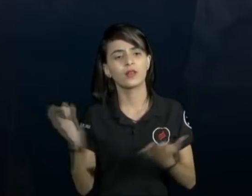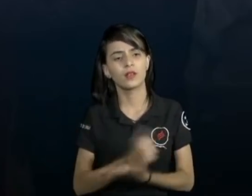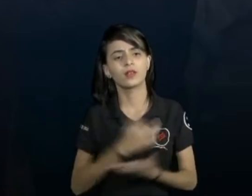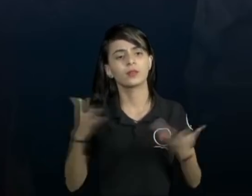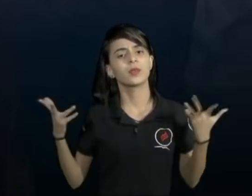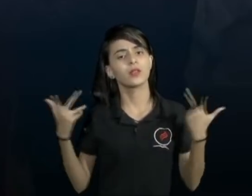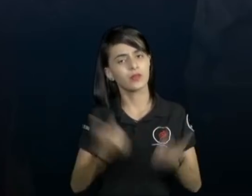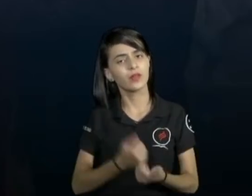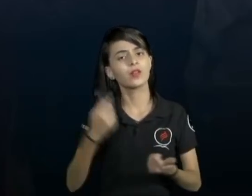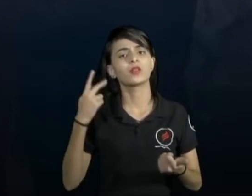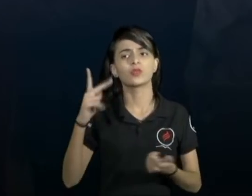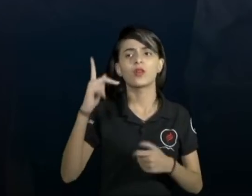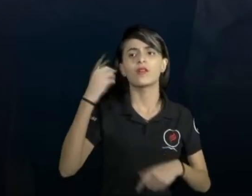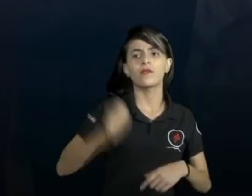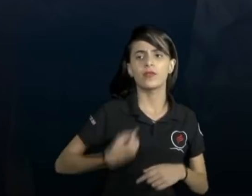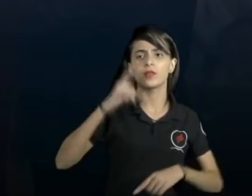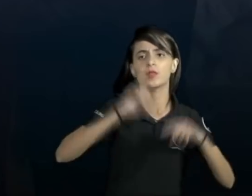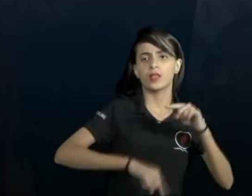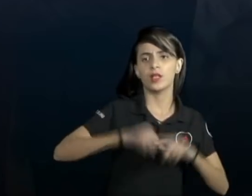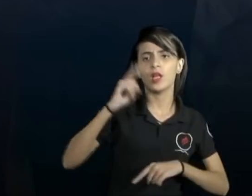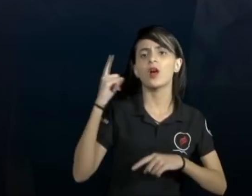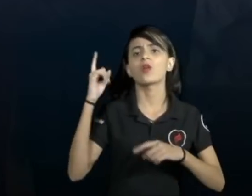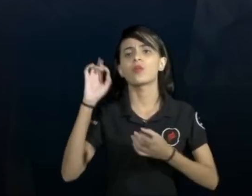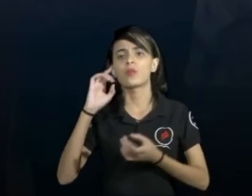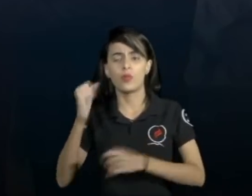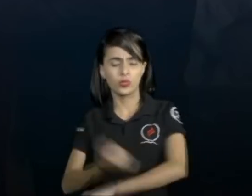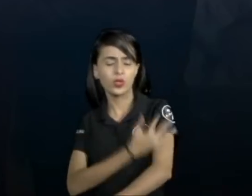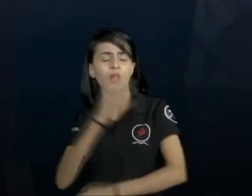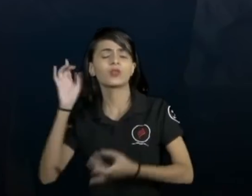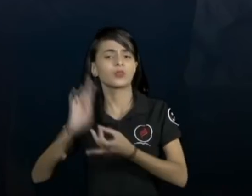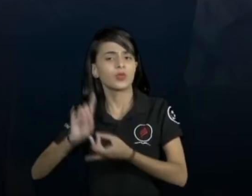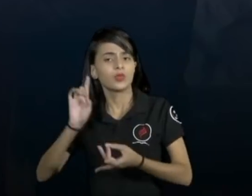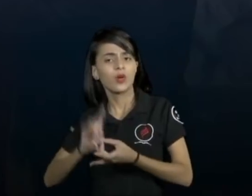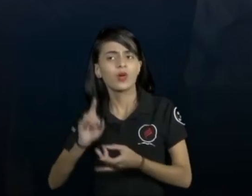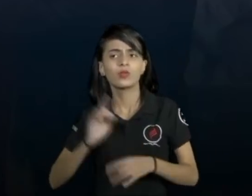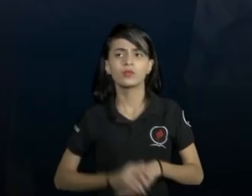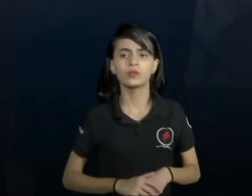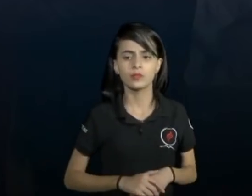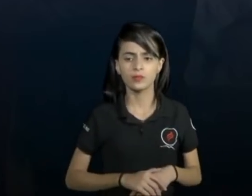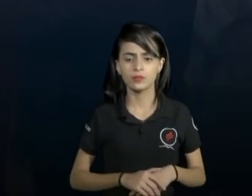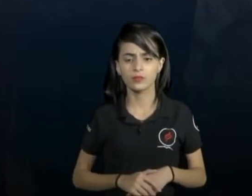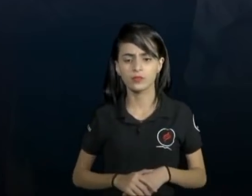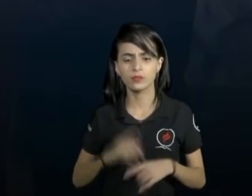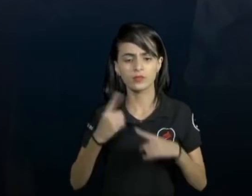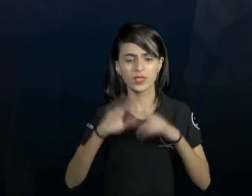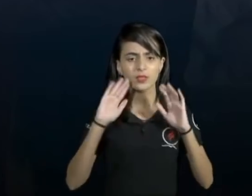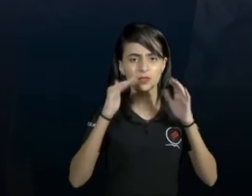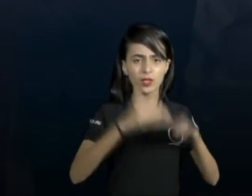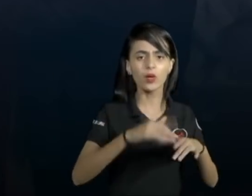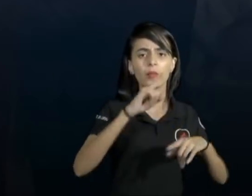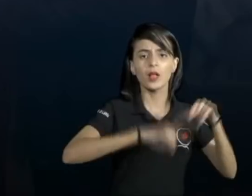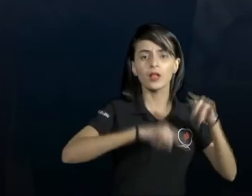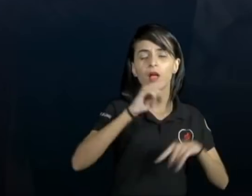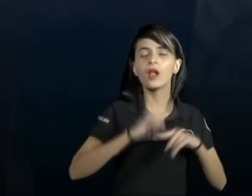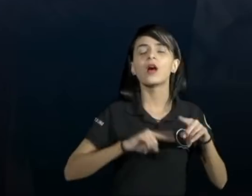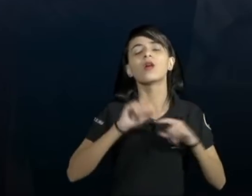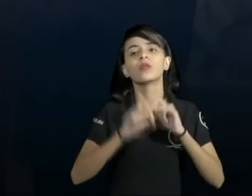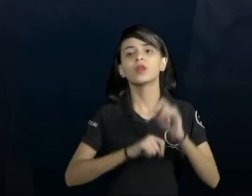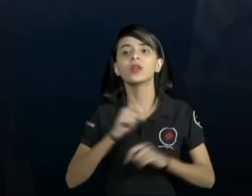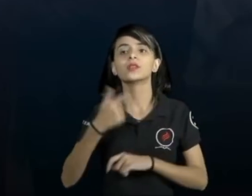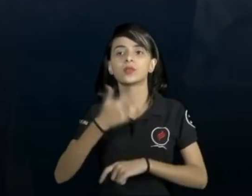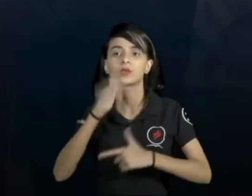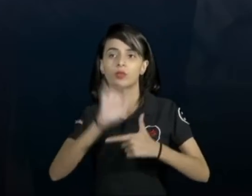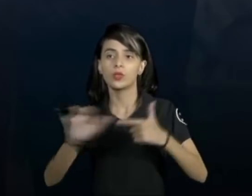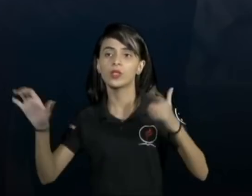incríveis na sua vida material emocional espiritual porque nem toda a semeadura para atender a vida material o que tem segunda Coríntios